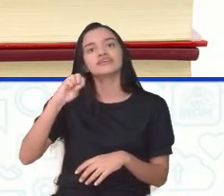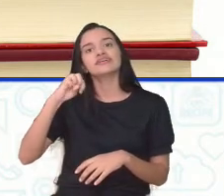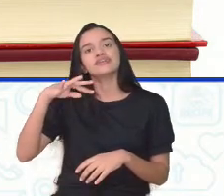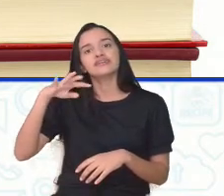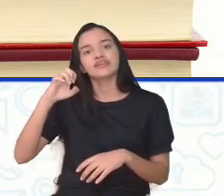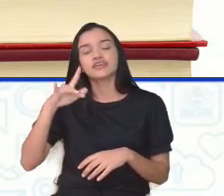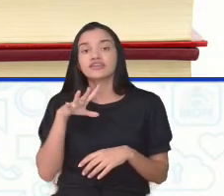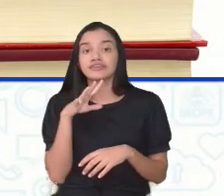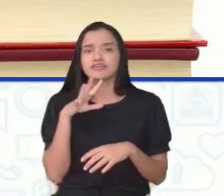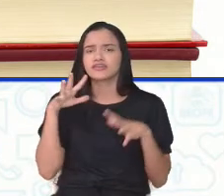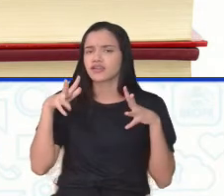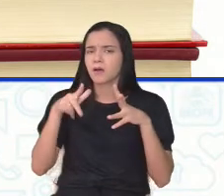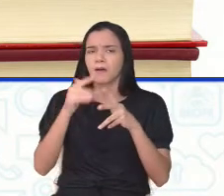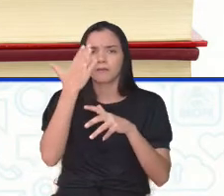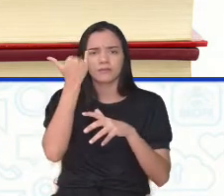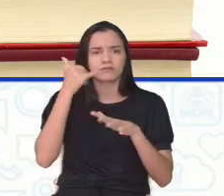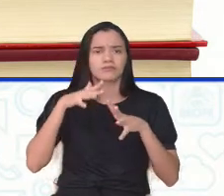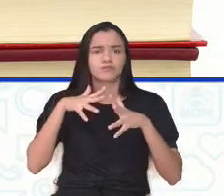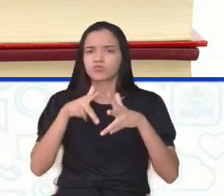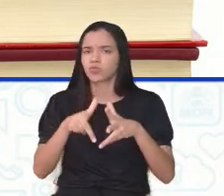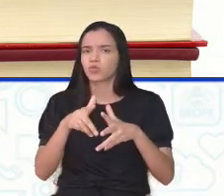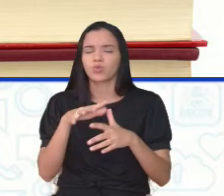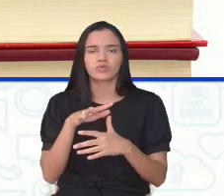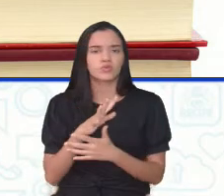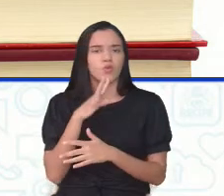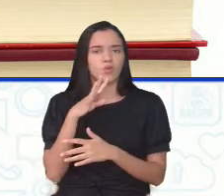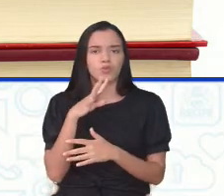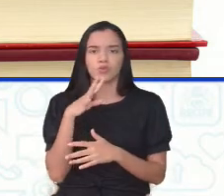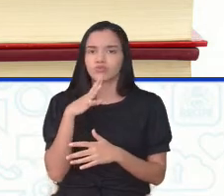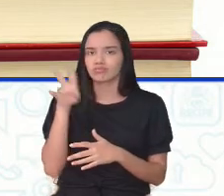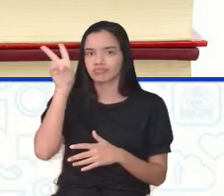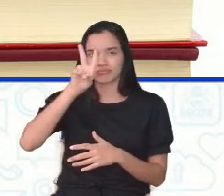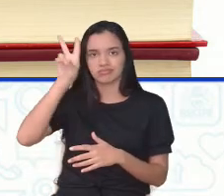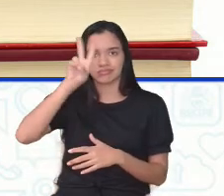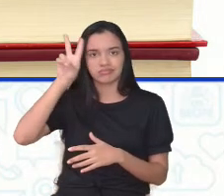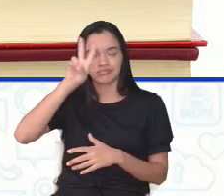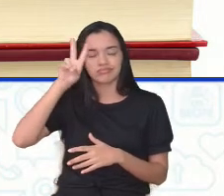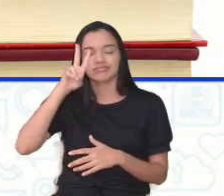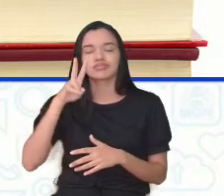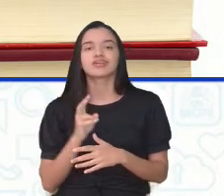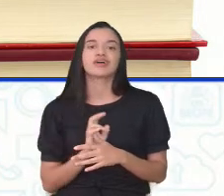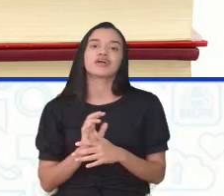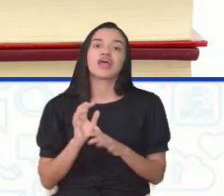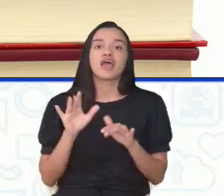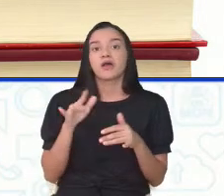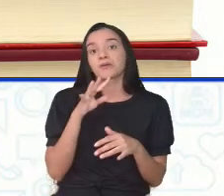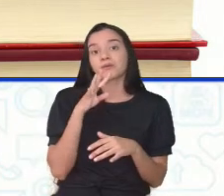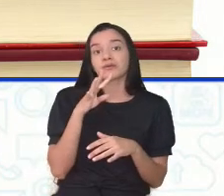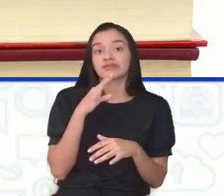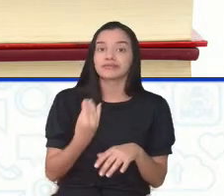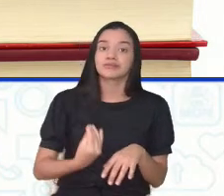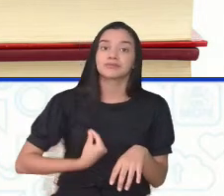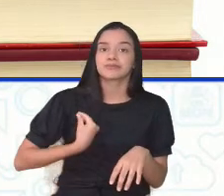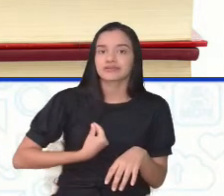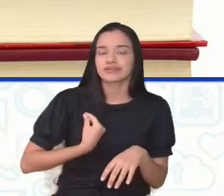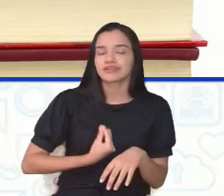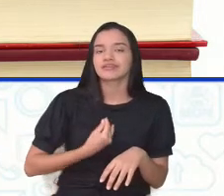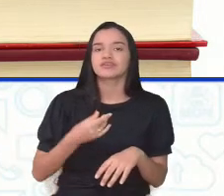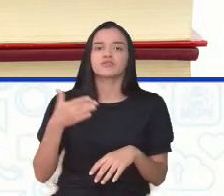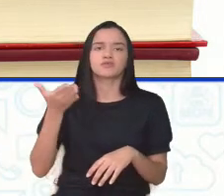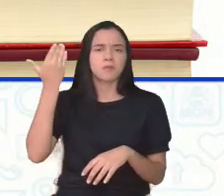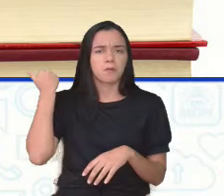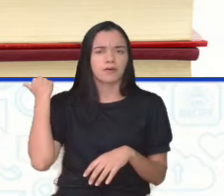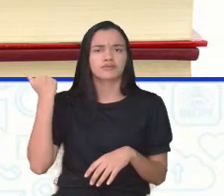e a intenção das personagens, mesmo que elas não digam suas intenções em voz alta. Ele conhece o presente, o passado e o futuro